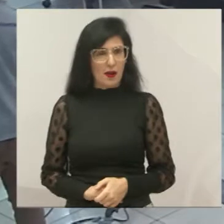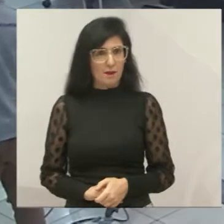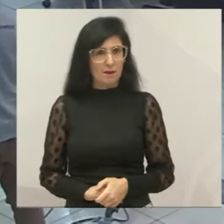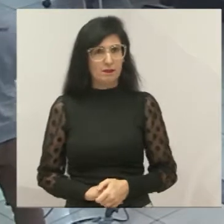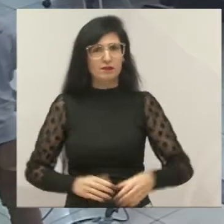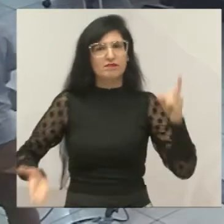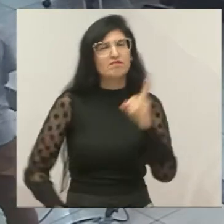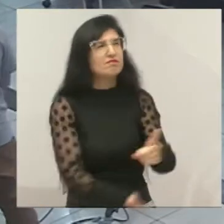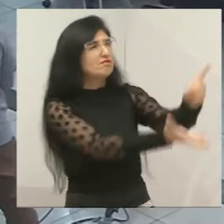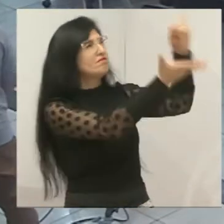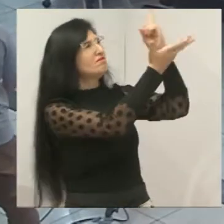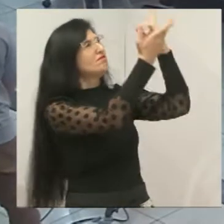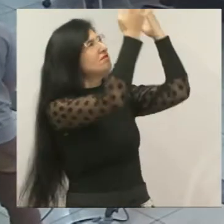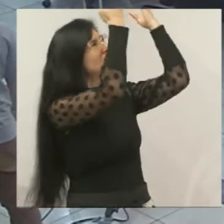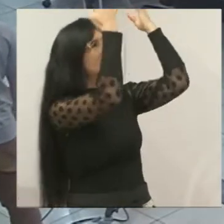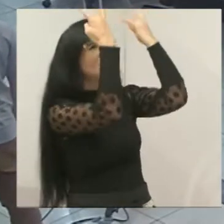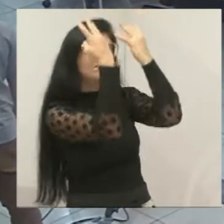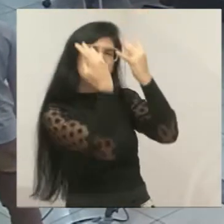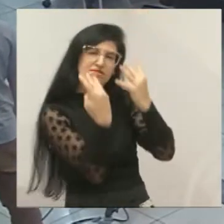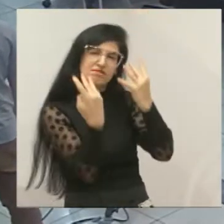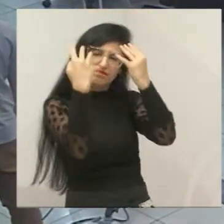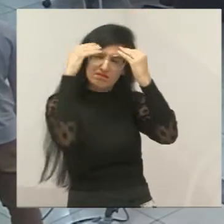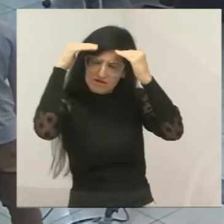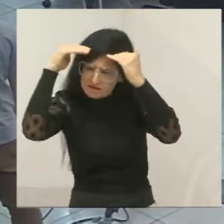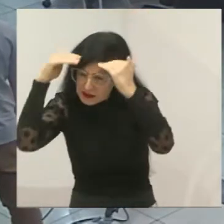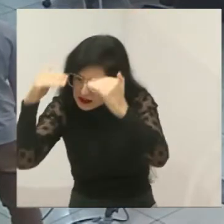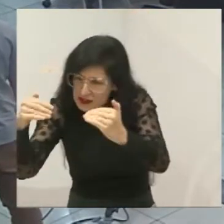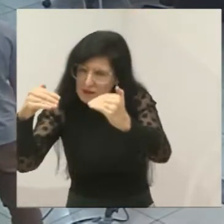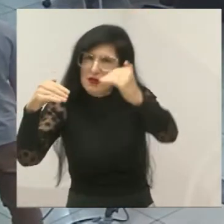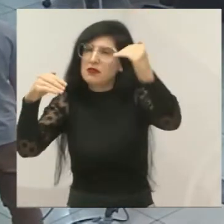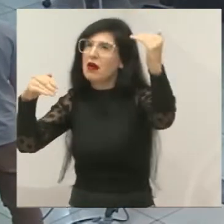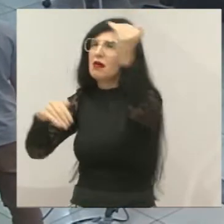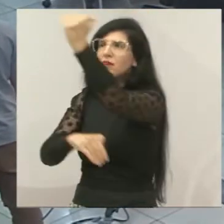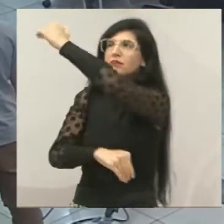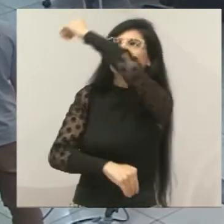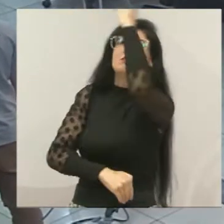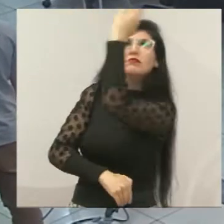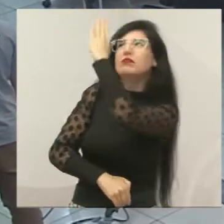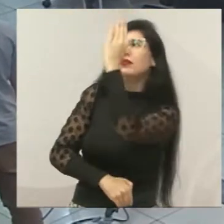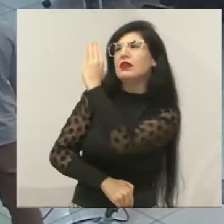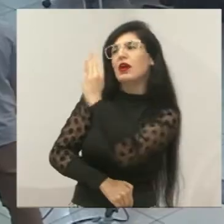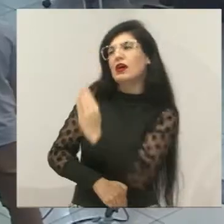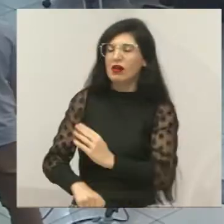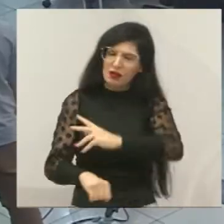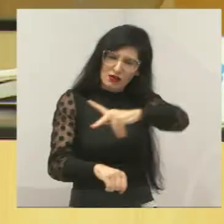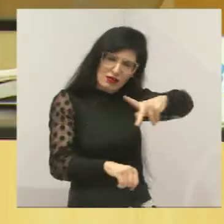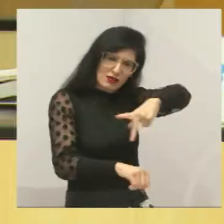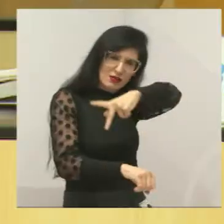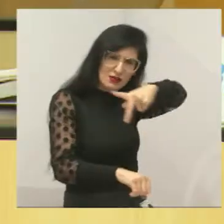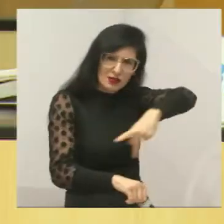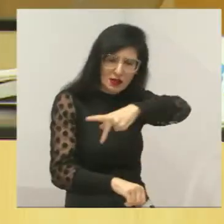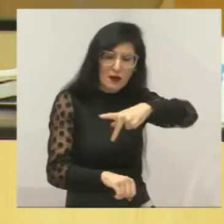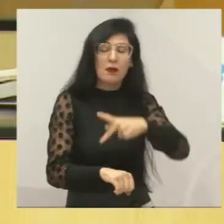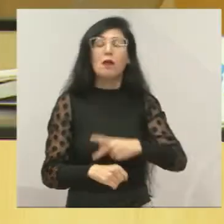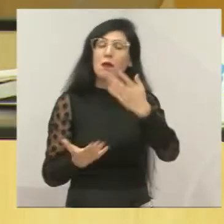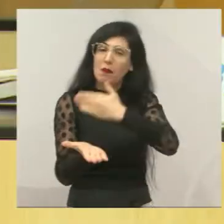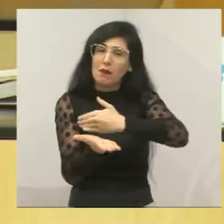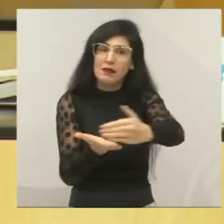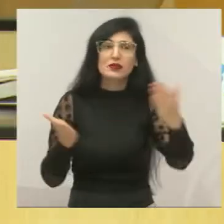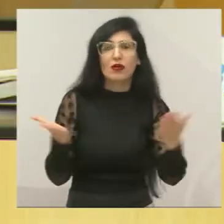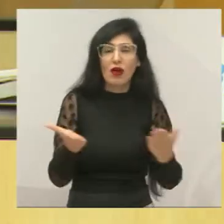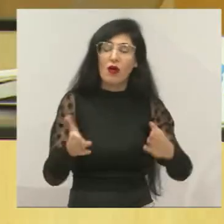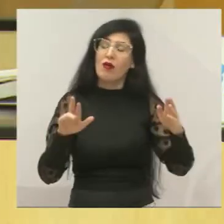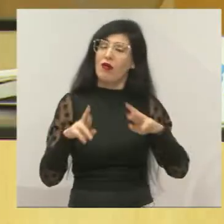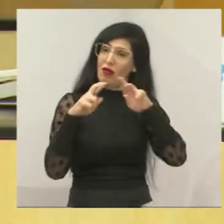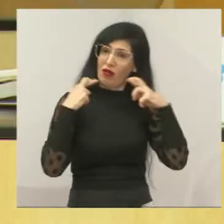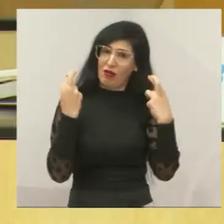Sob a proteção de Deus e com o coração inteiramente voltado para a pátria e para a comunidade a que servimos, declaro aberta a presente sessão ordinária.